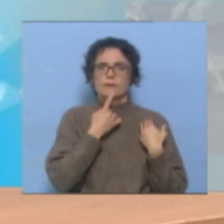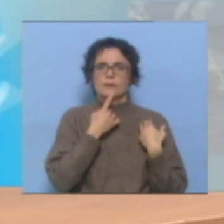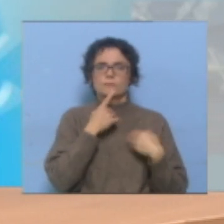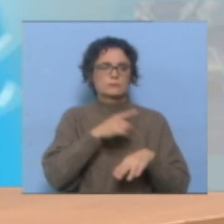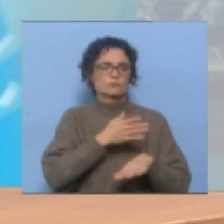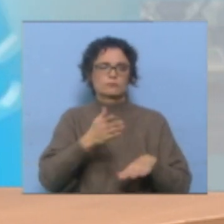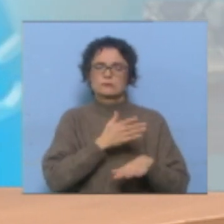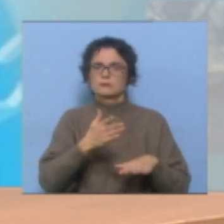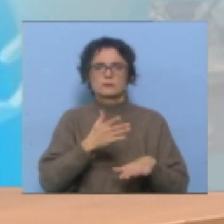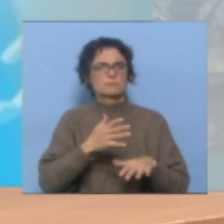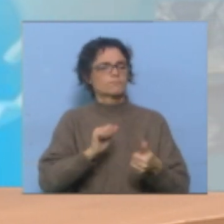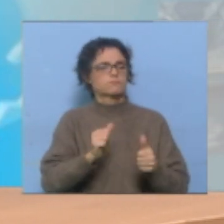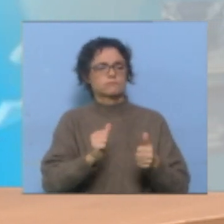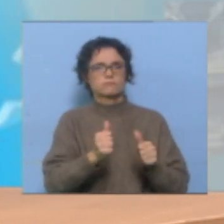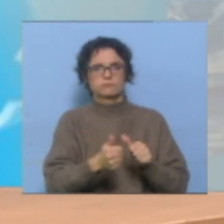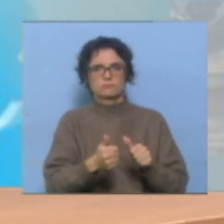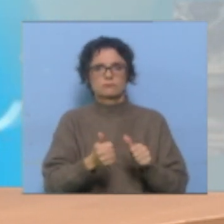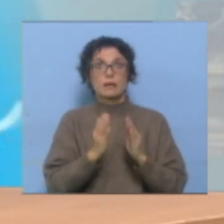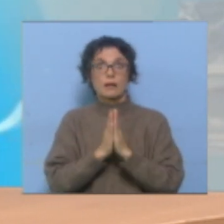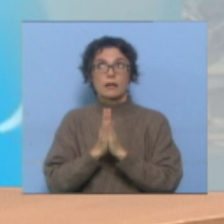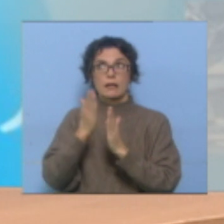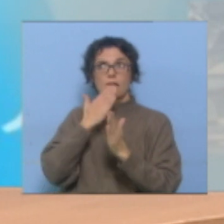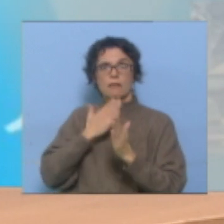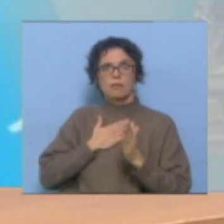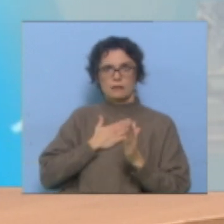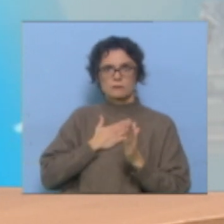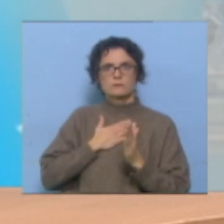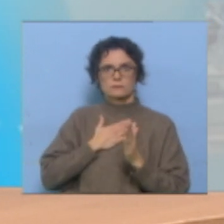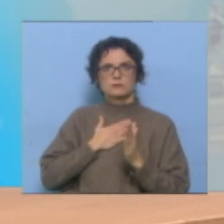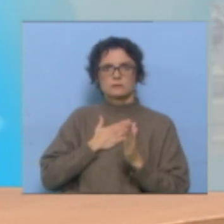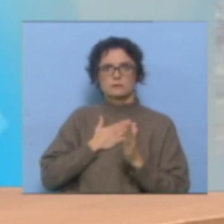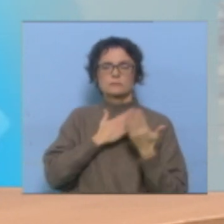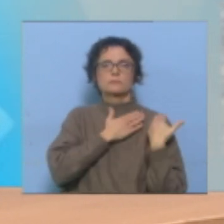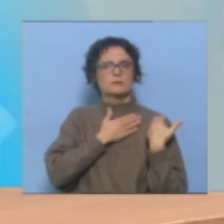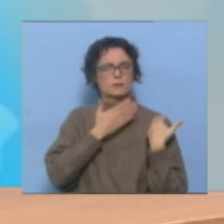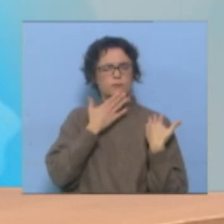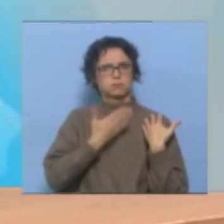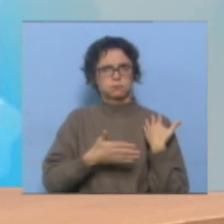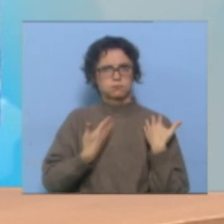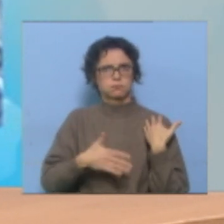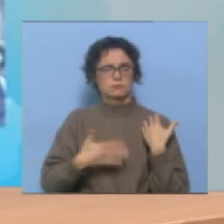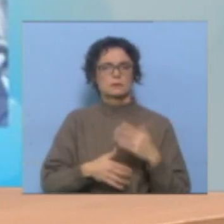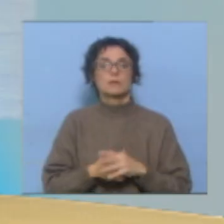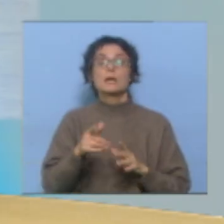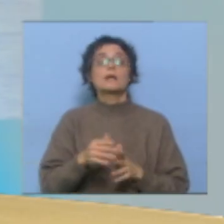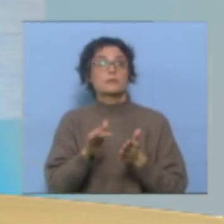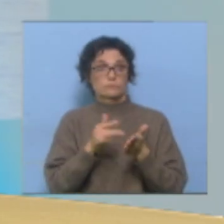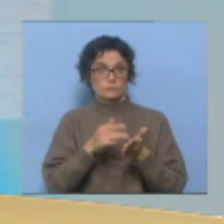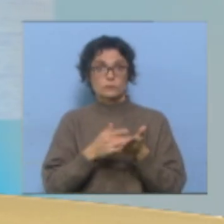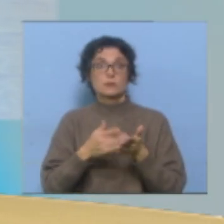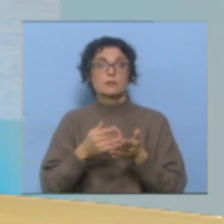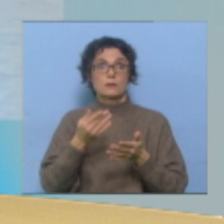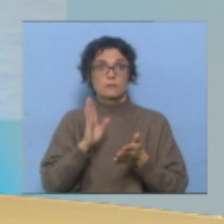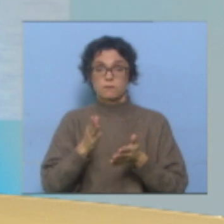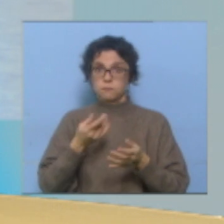que a Igreja que lhe foi confiada lhe estavam a dar. Este é um livro que já está à venda nas livrarias, mas